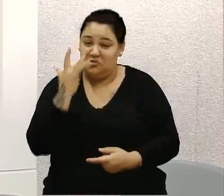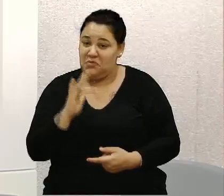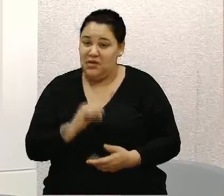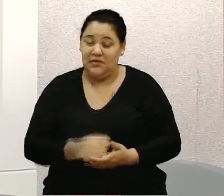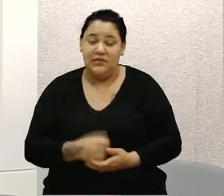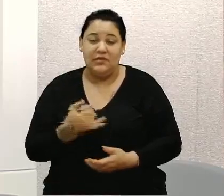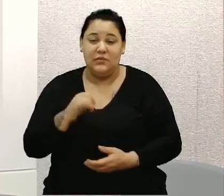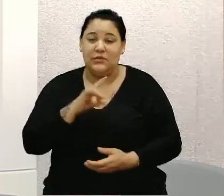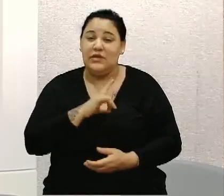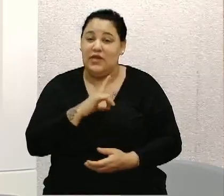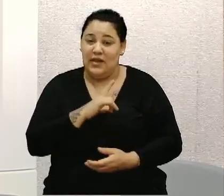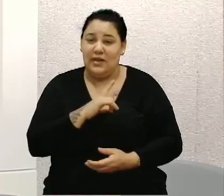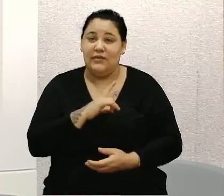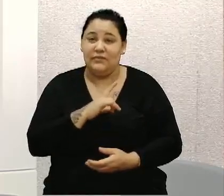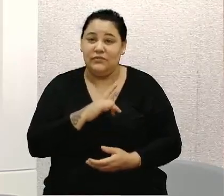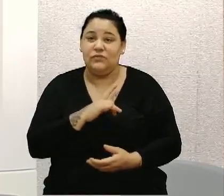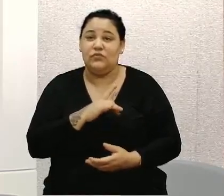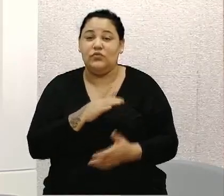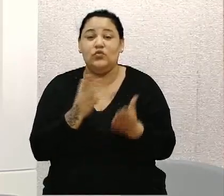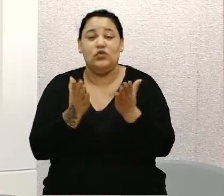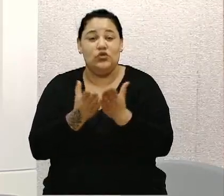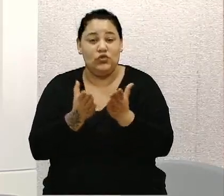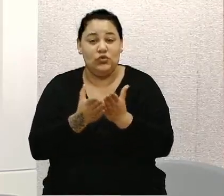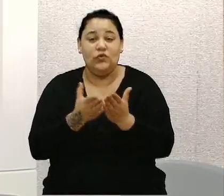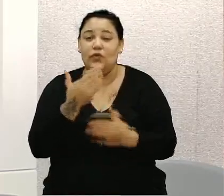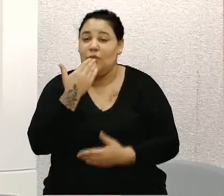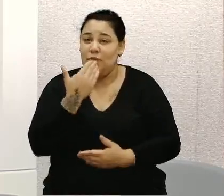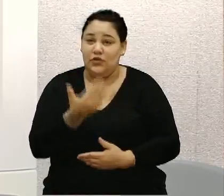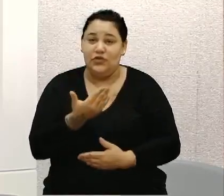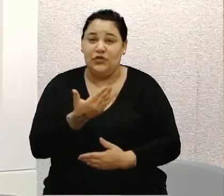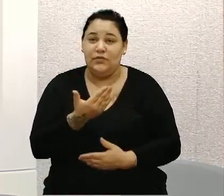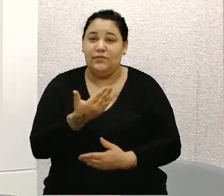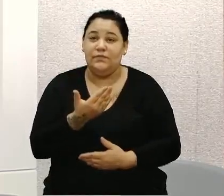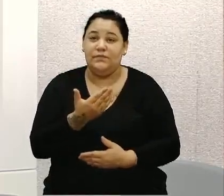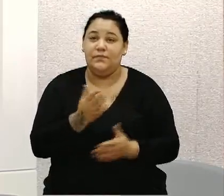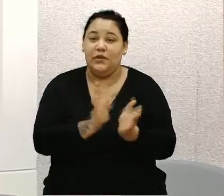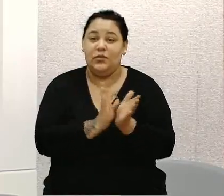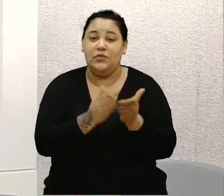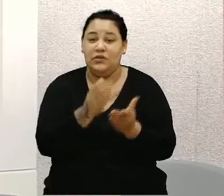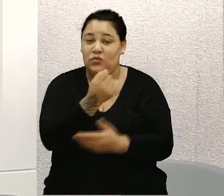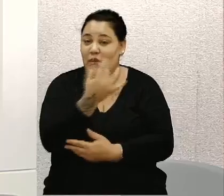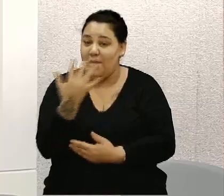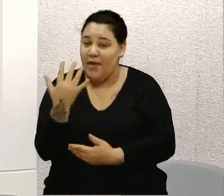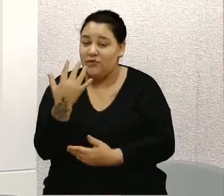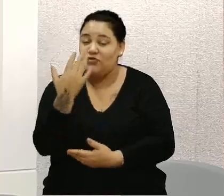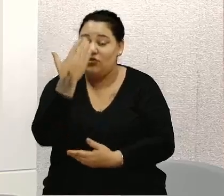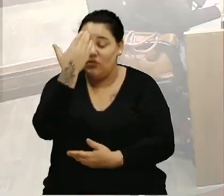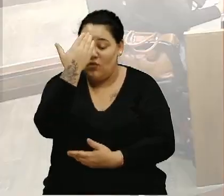esse estudo, vamos pedir para que tragam na Comissão do Meio Ambiente. Muito obrigado.